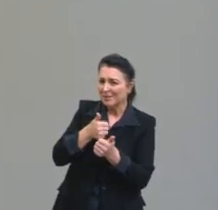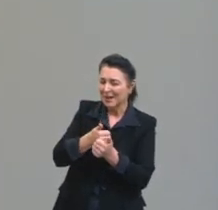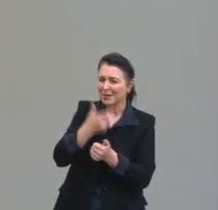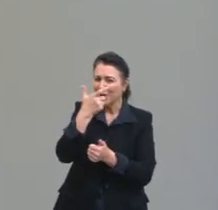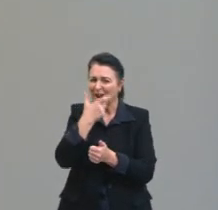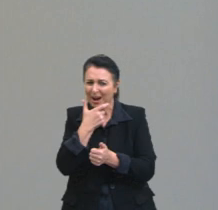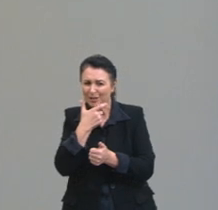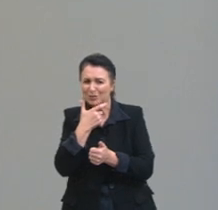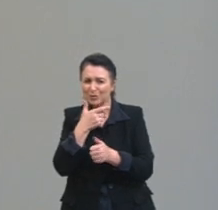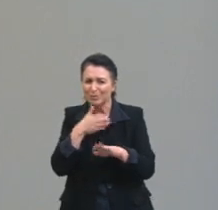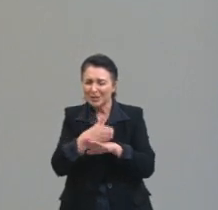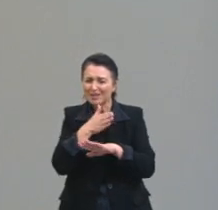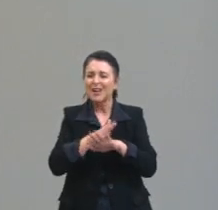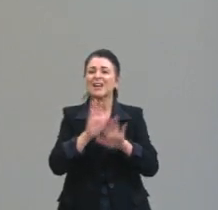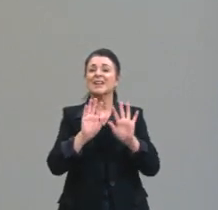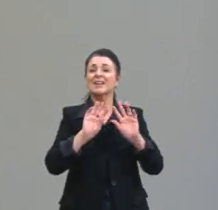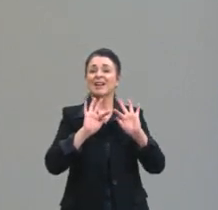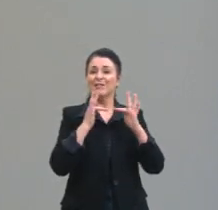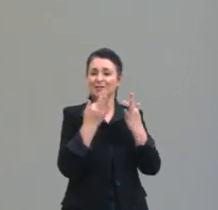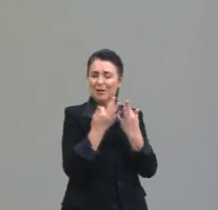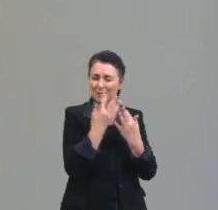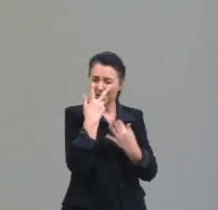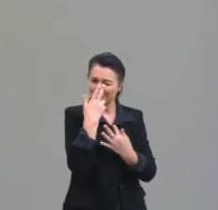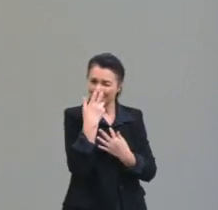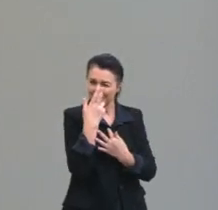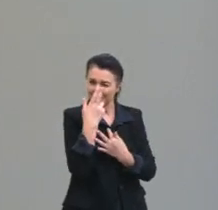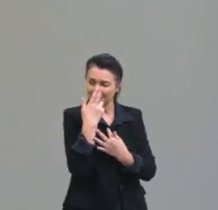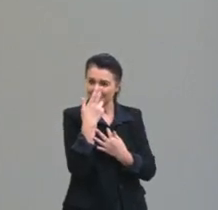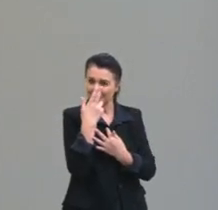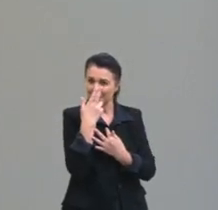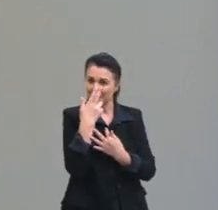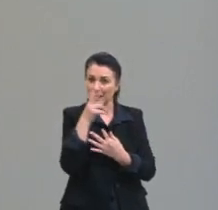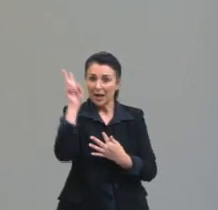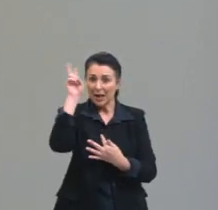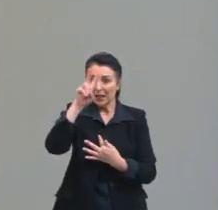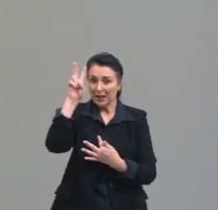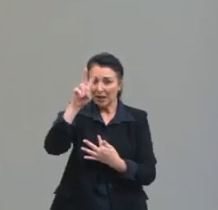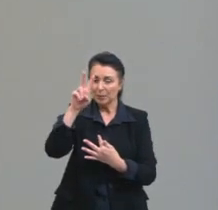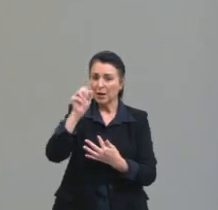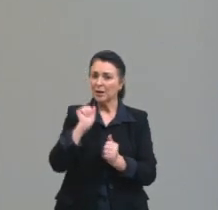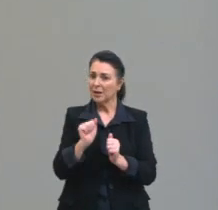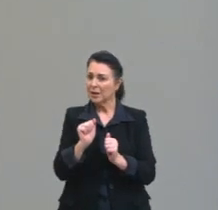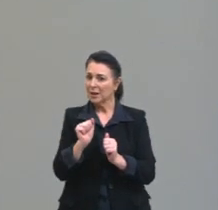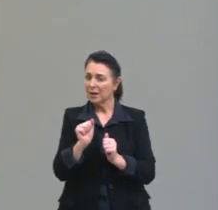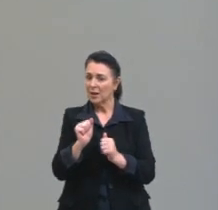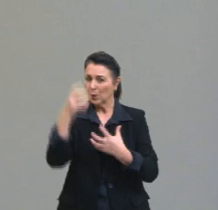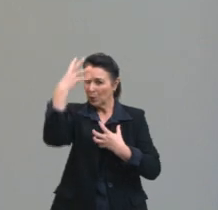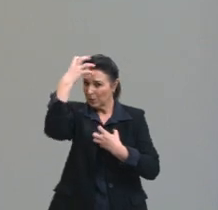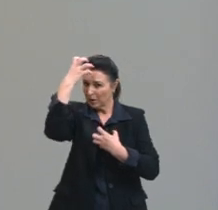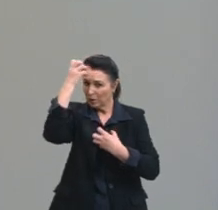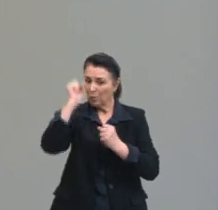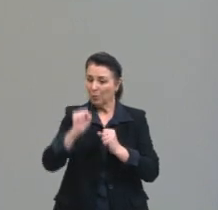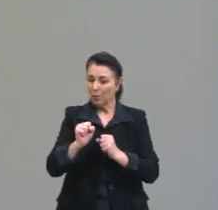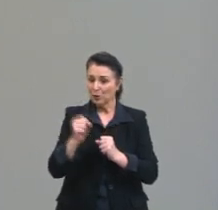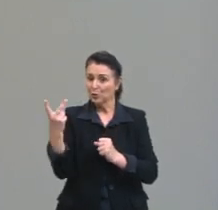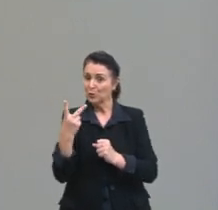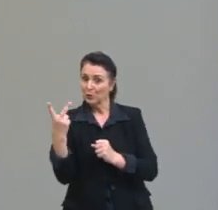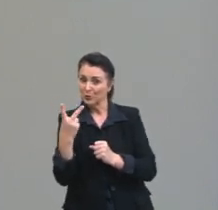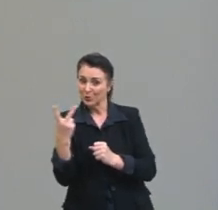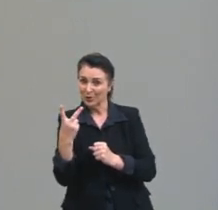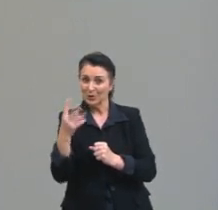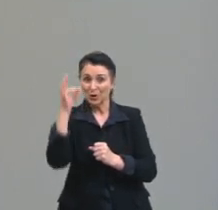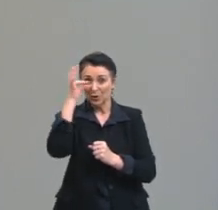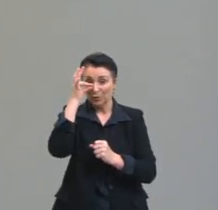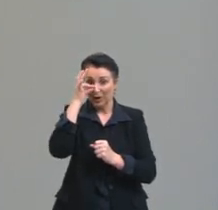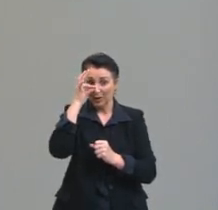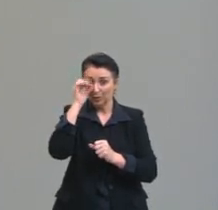aparentado mas próximo não lembro em que podem também ser espelhado tá o macaco pode estar aqui também o